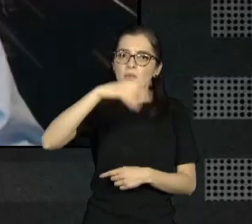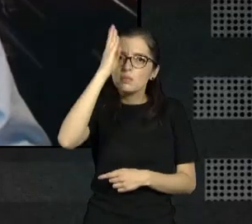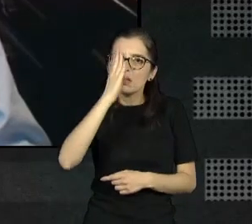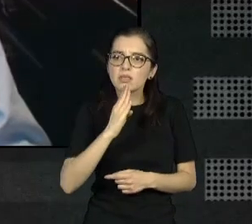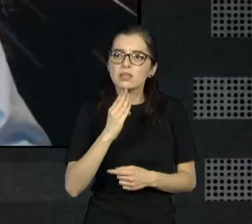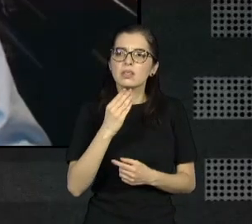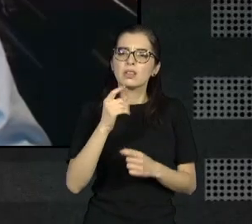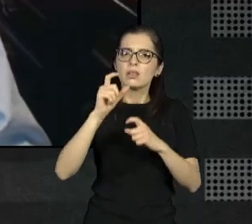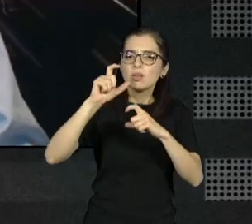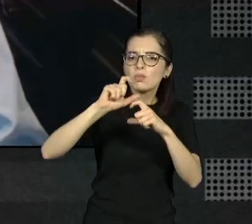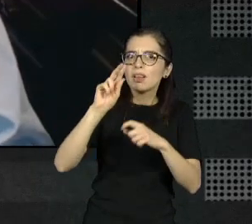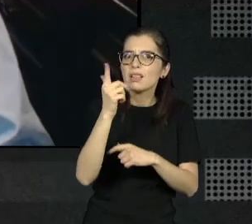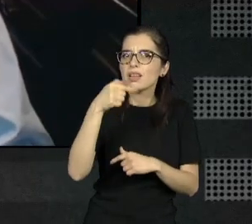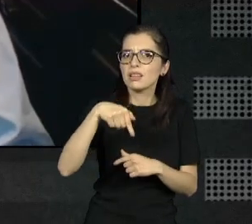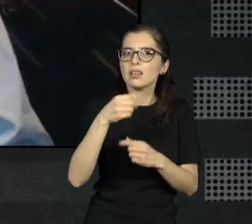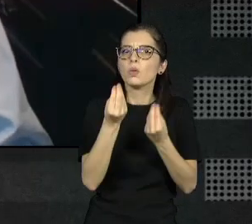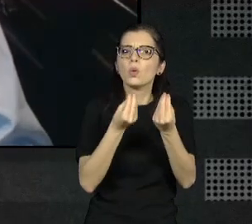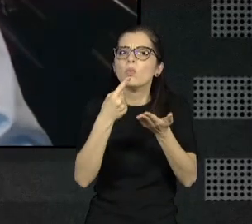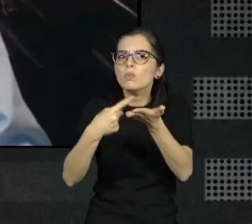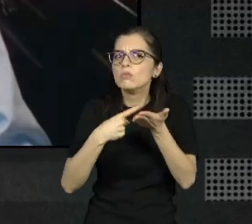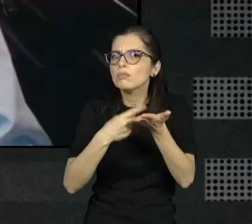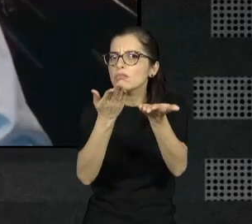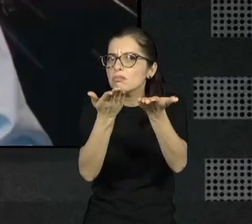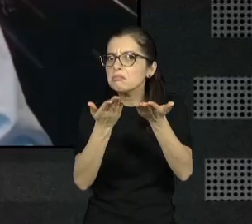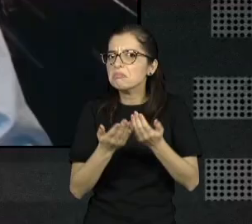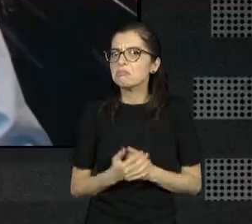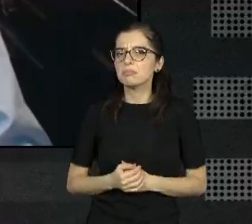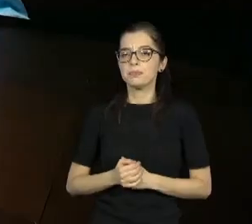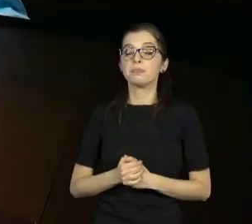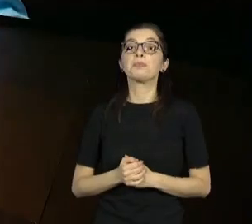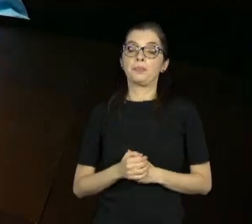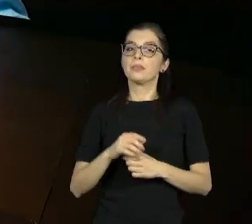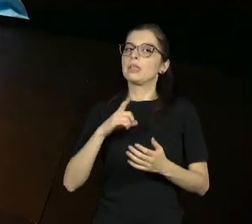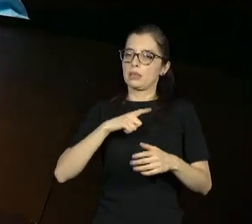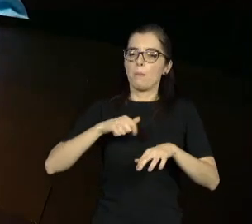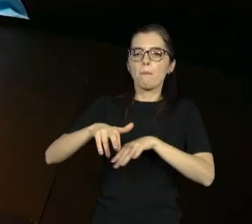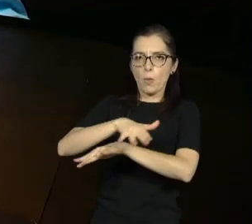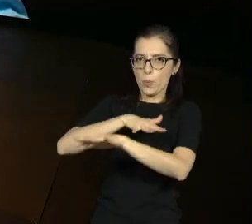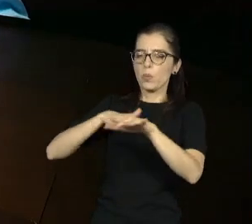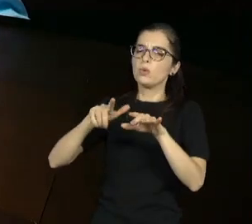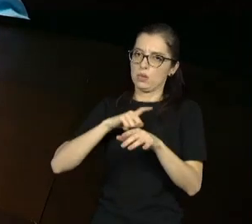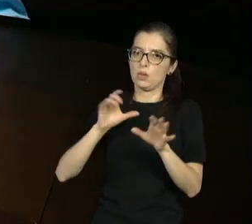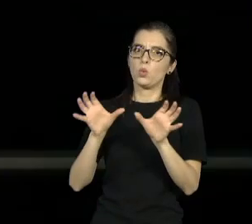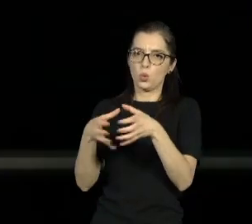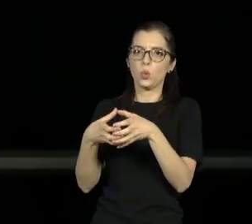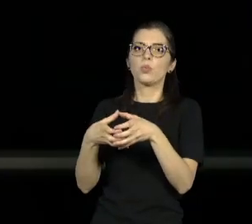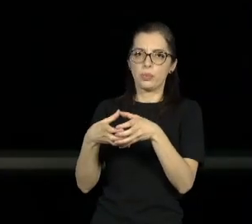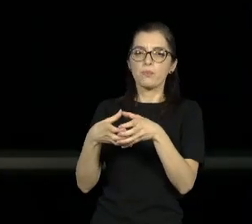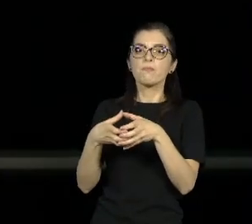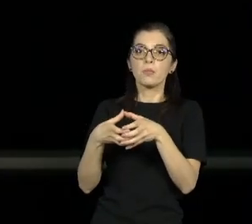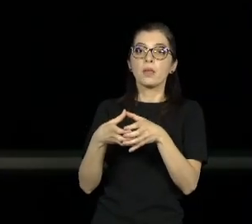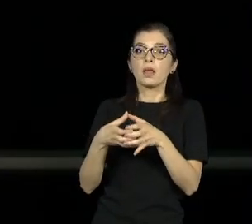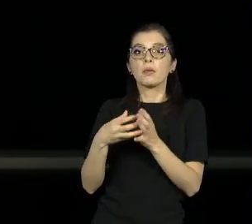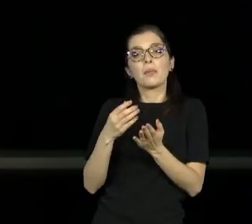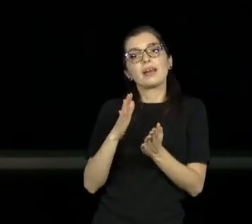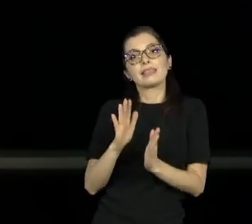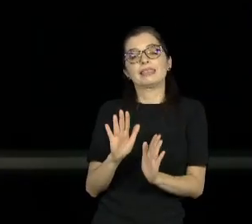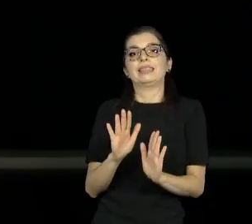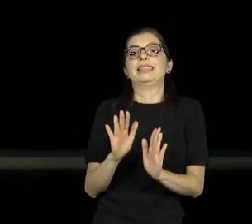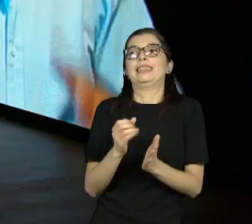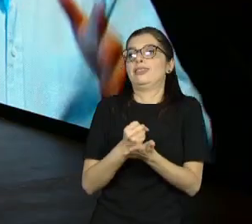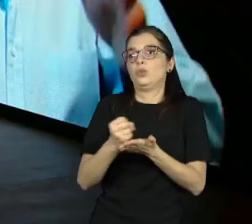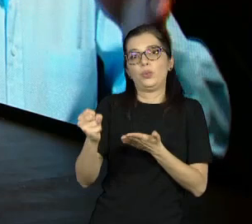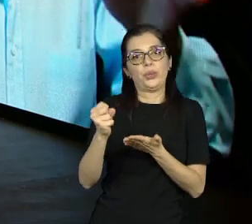Depois que nós embaralhamos tudo, não precisa mais. Já